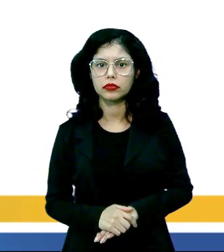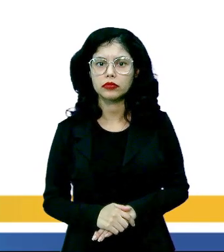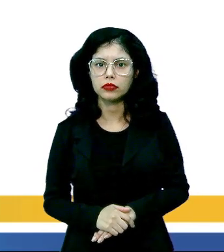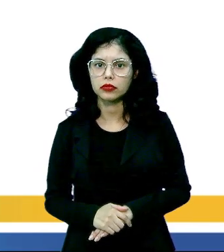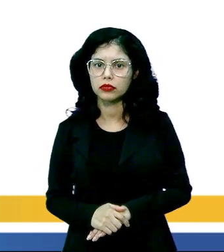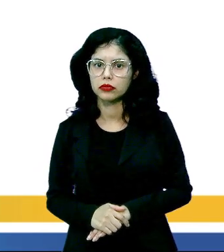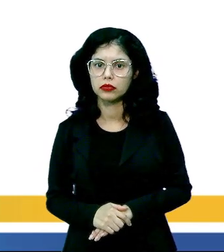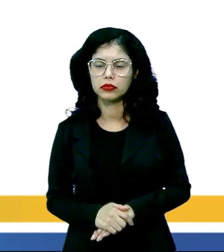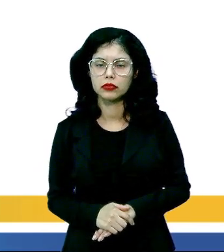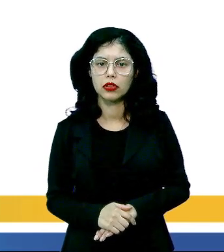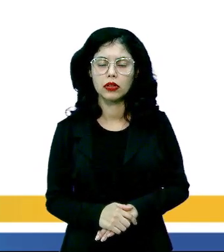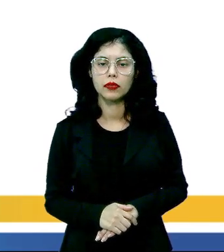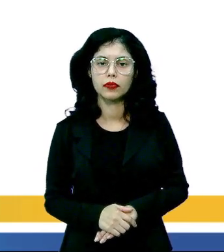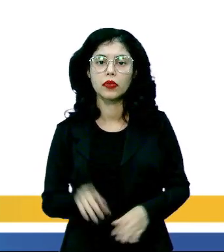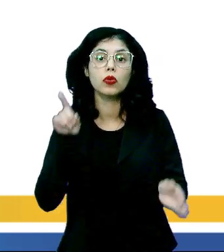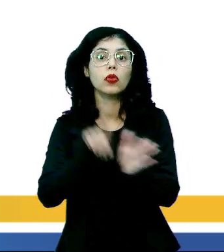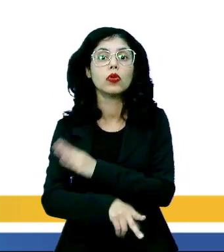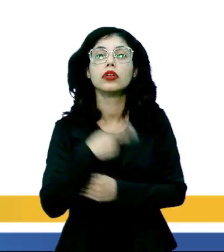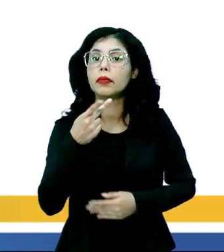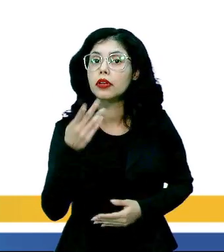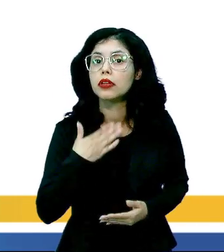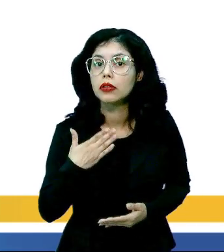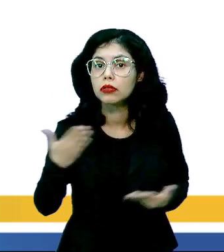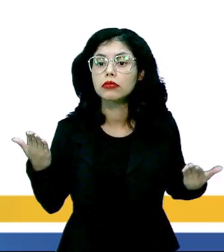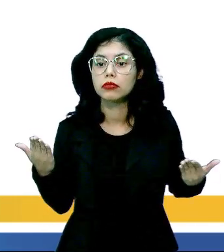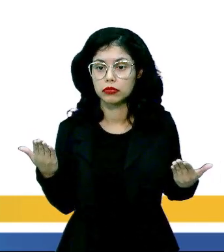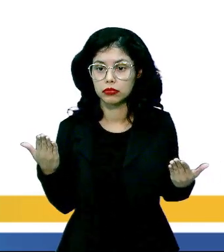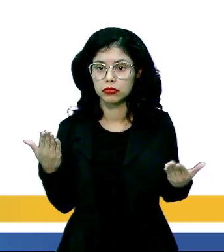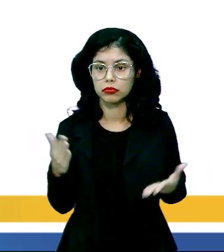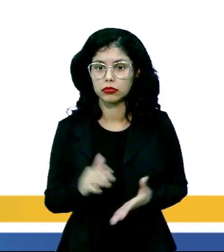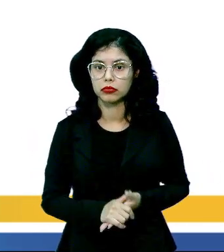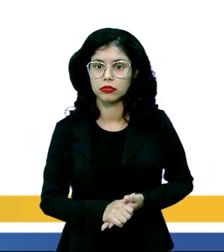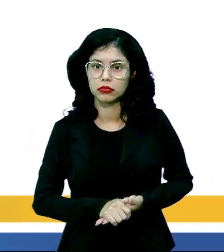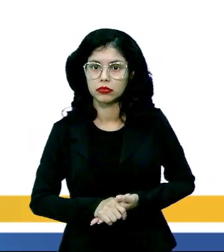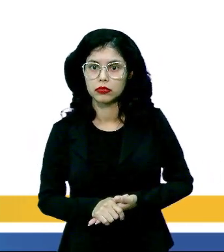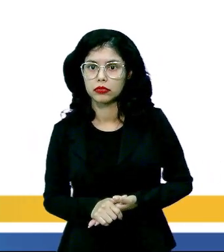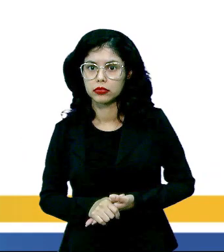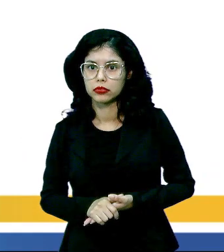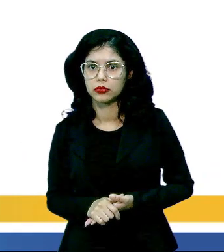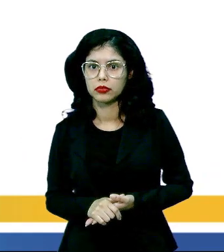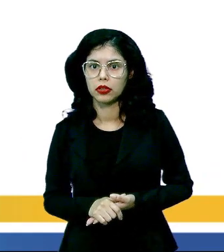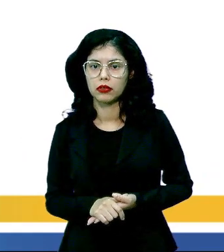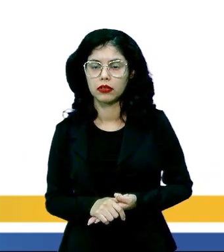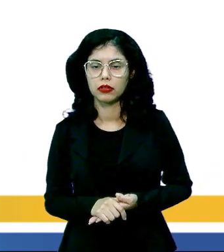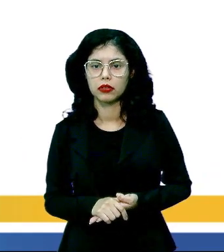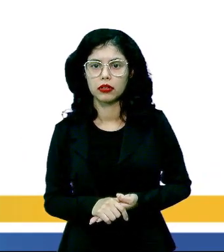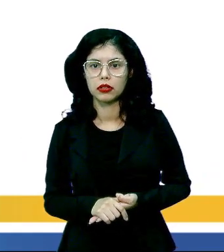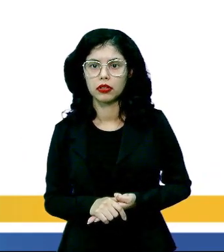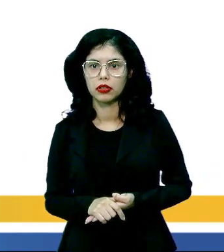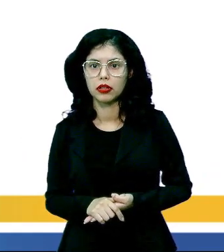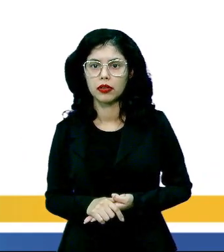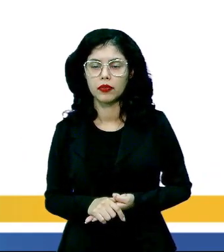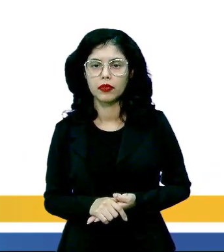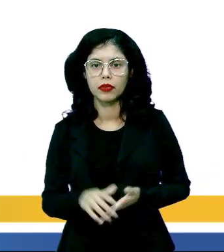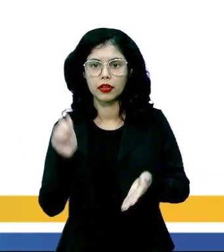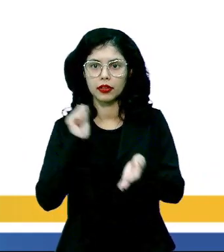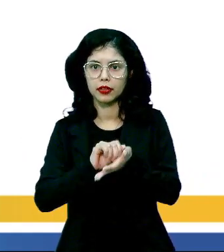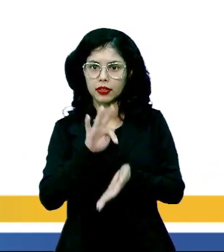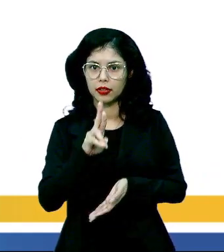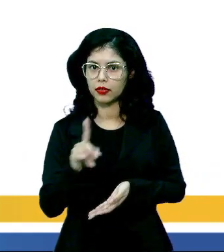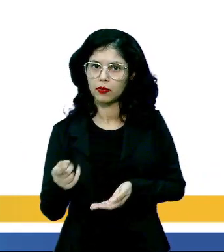escola aí ele pergunta né que a Teresa desci ou seja o que é que você tem a dizer aí ele diz